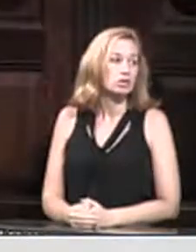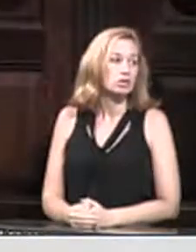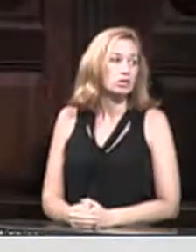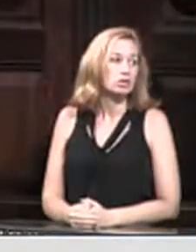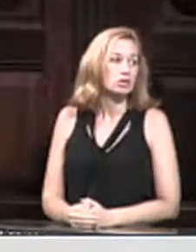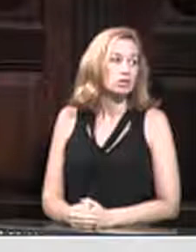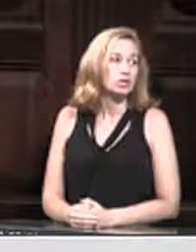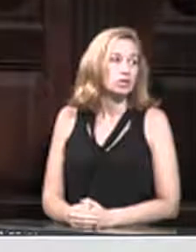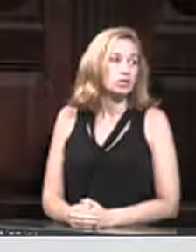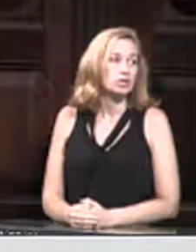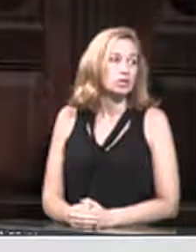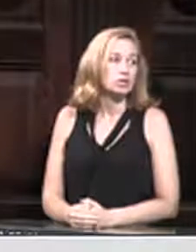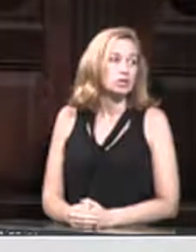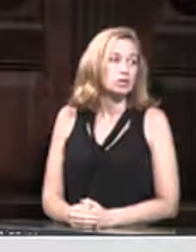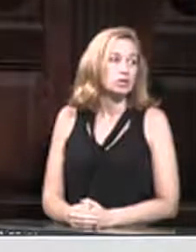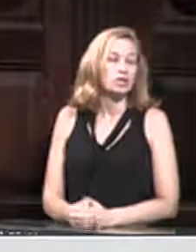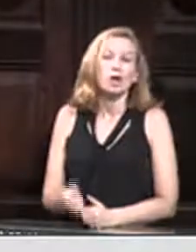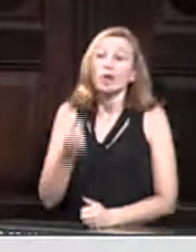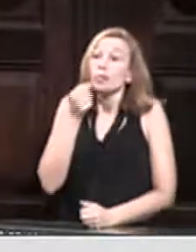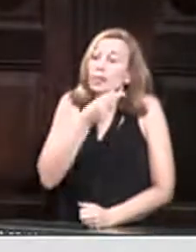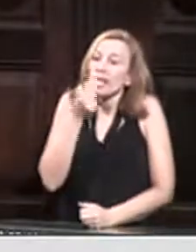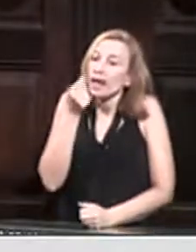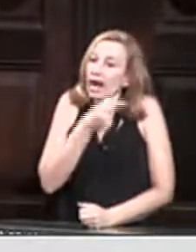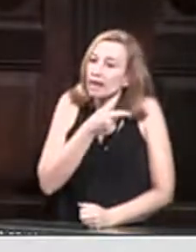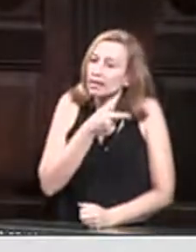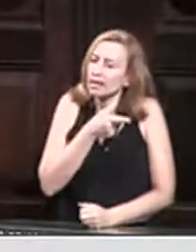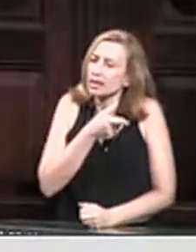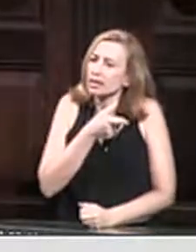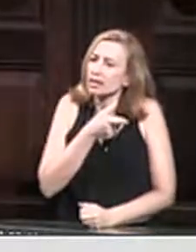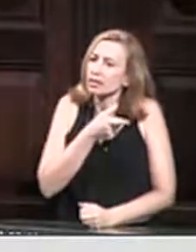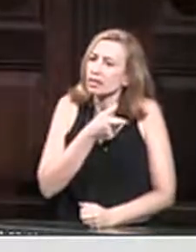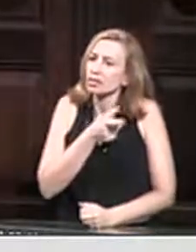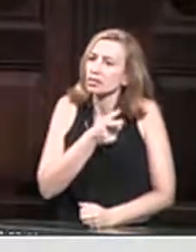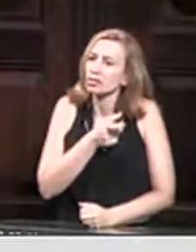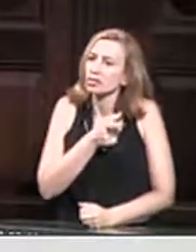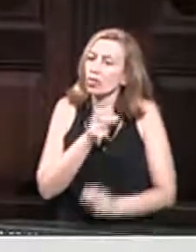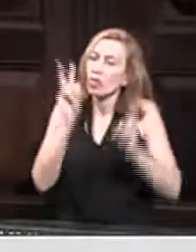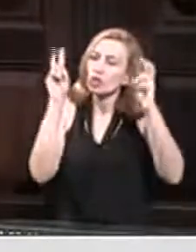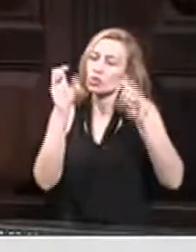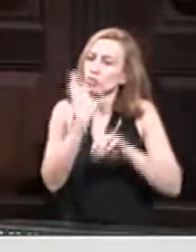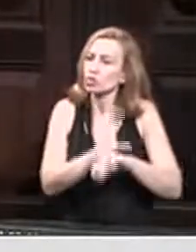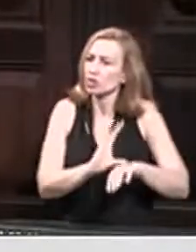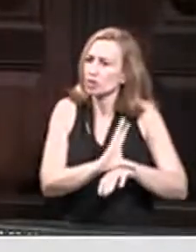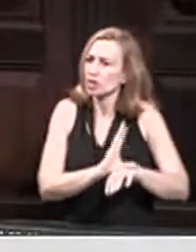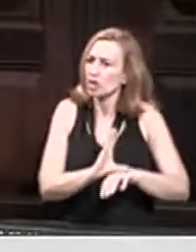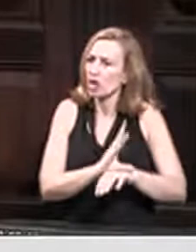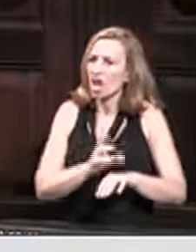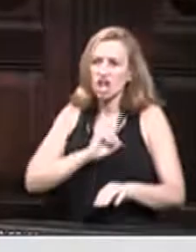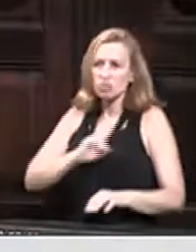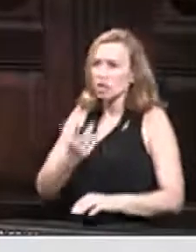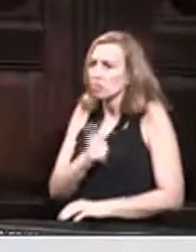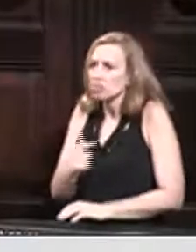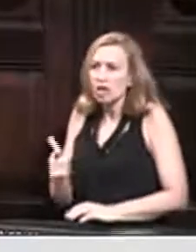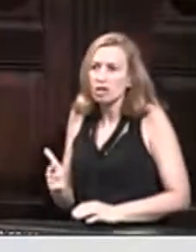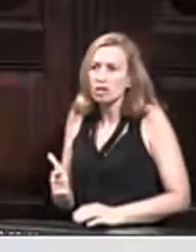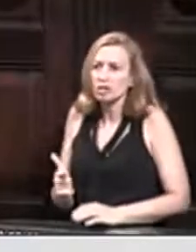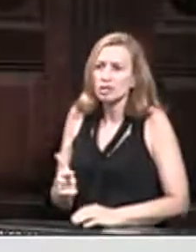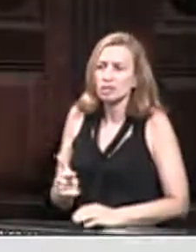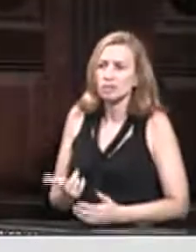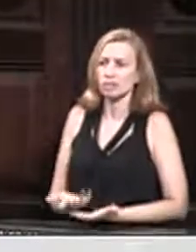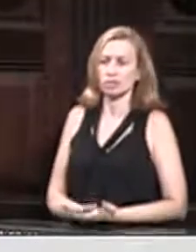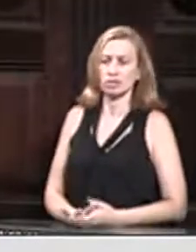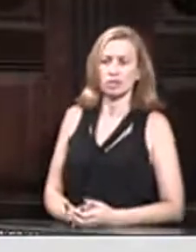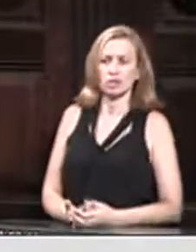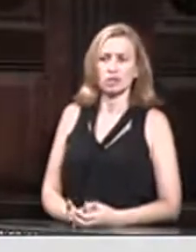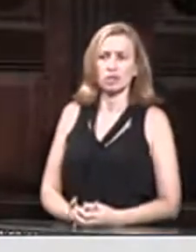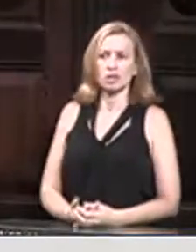debochar da Constituição. Ele não se dá o respeito quando ele